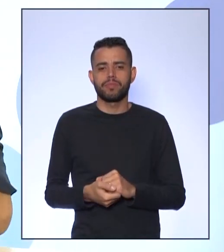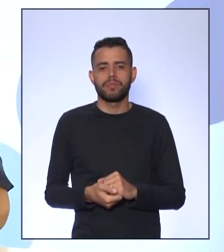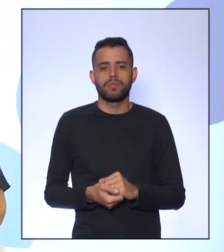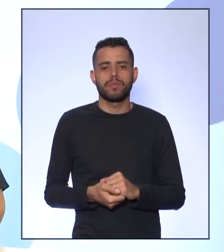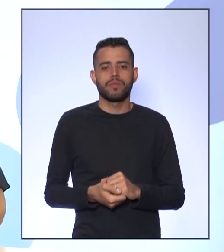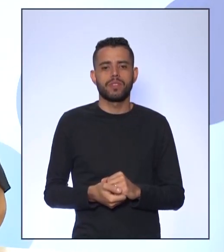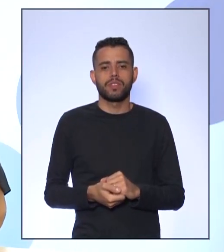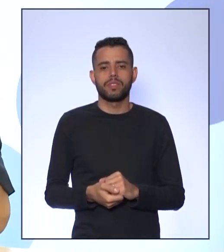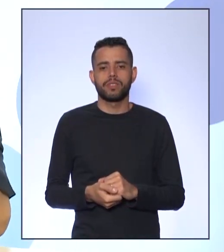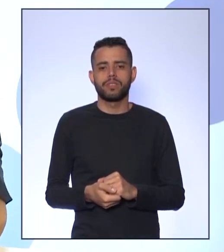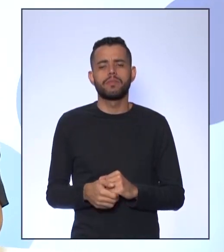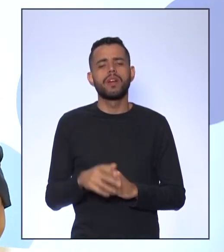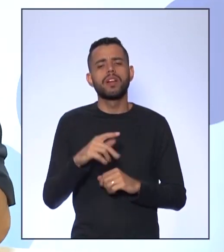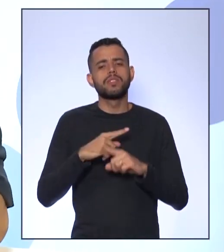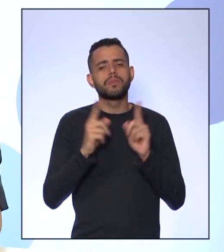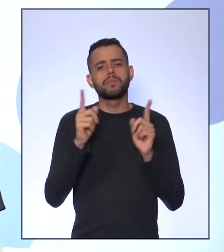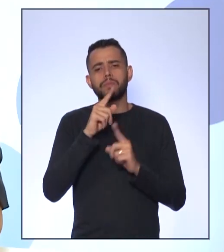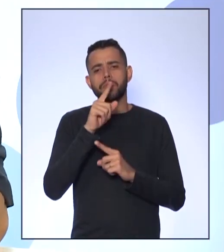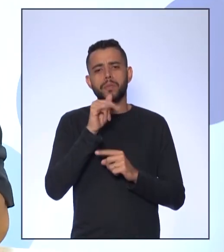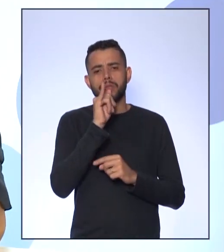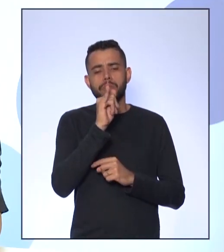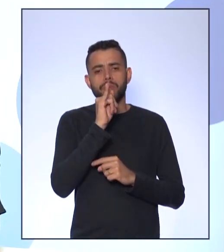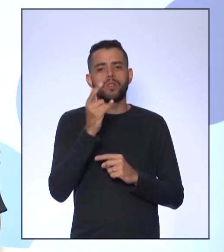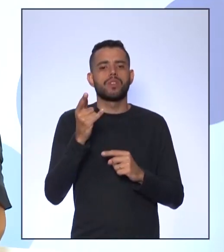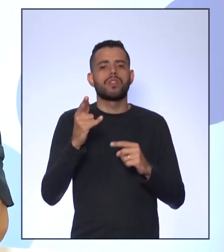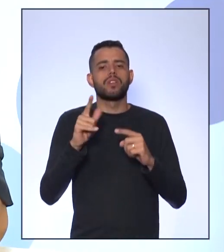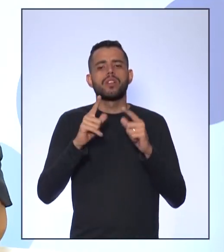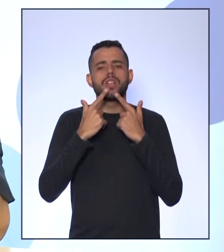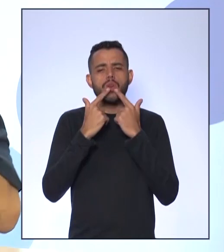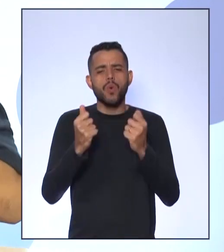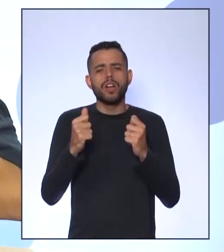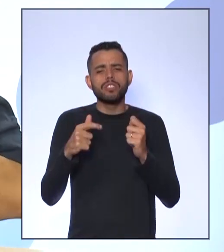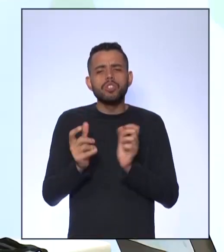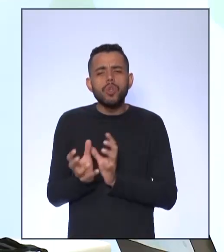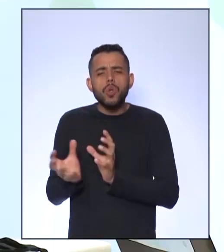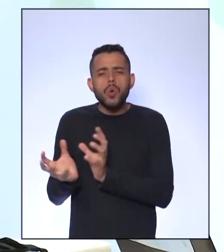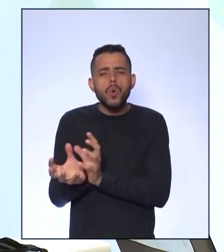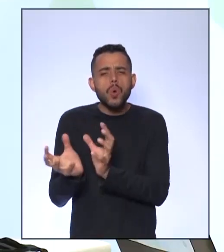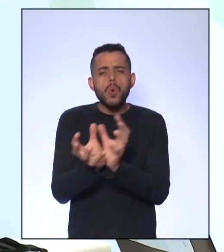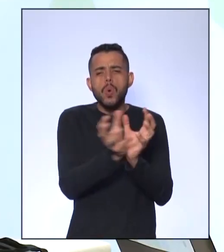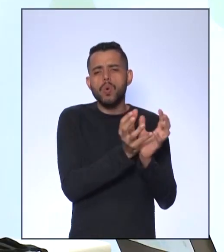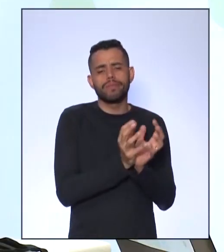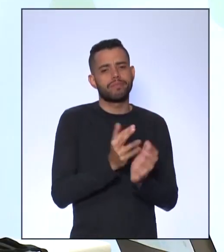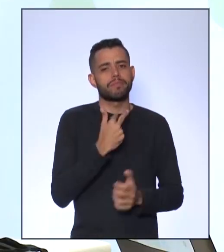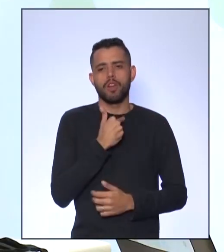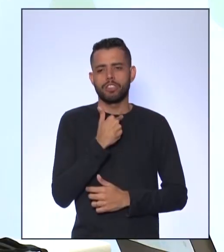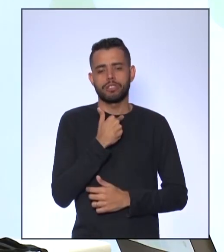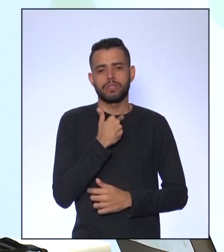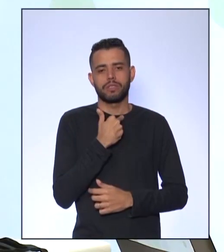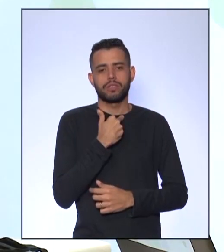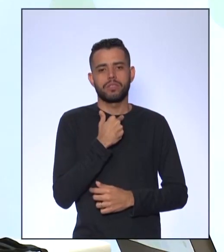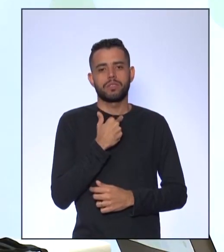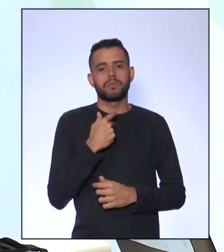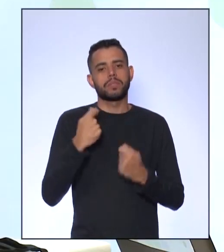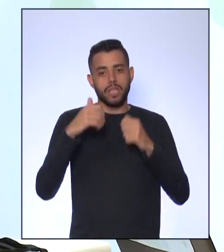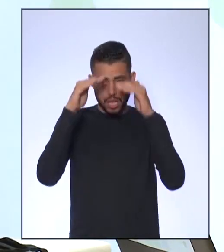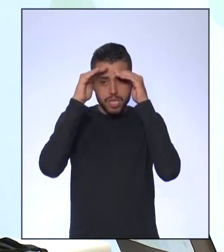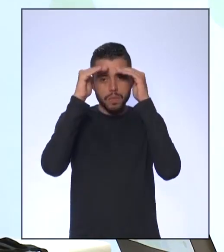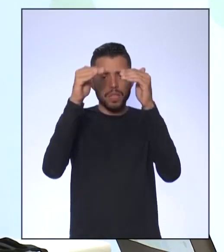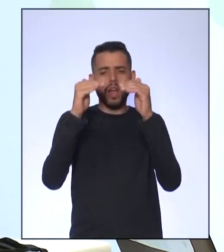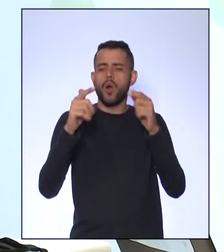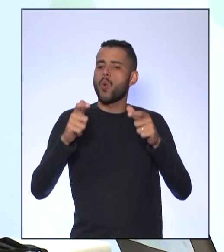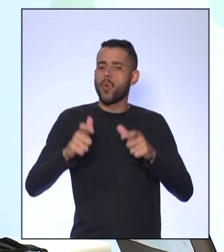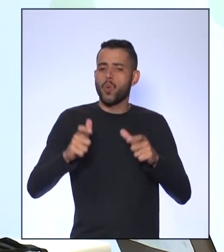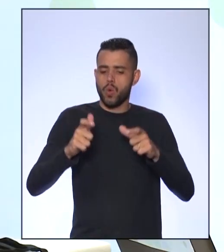Mas usando a linguagem própria de grupos, né? Isso. A gente tem que respeitar, na verdade, o espaço onde nós estamos e